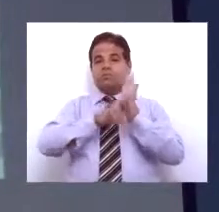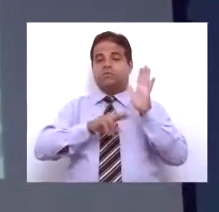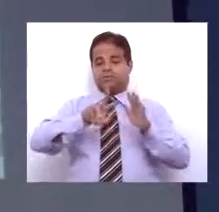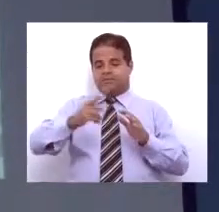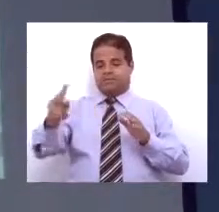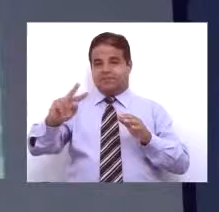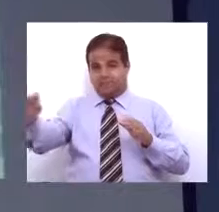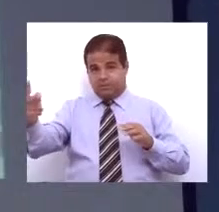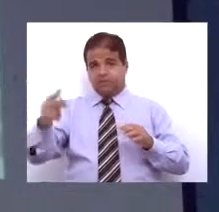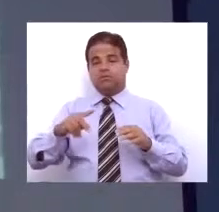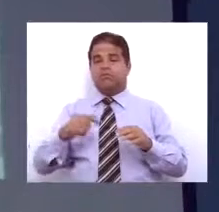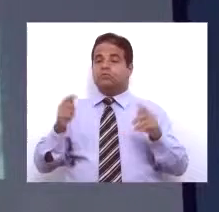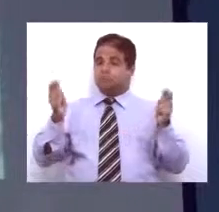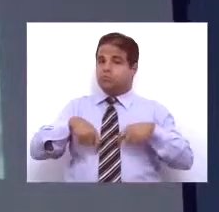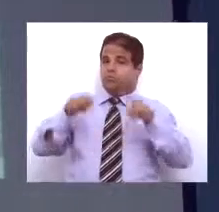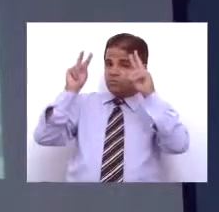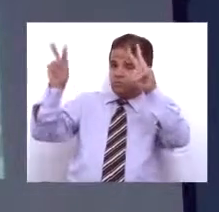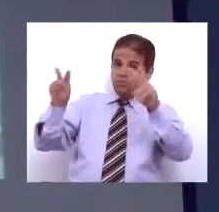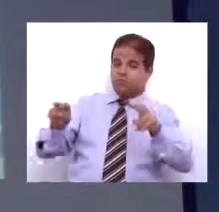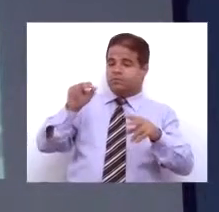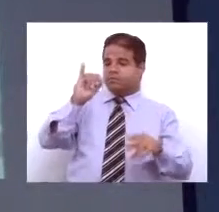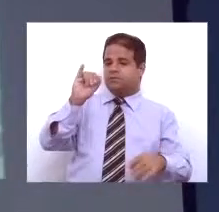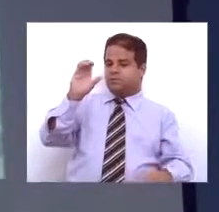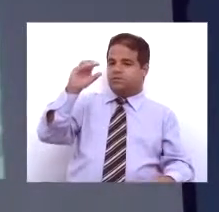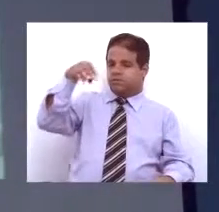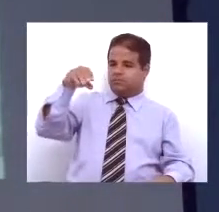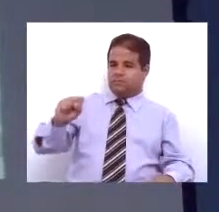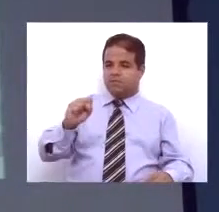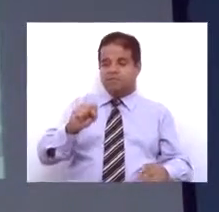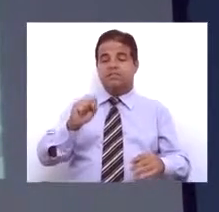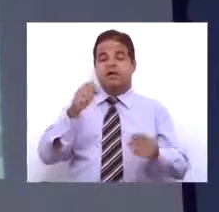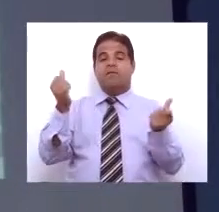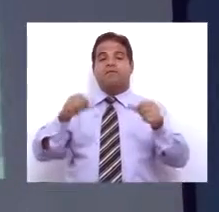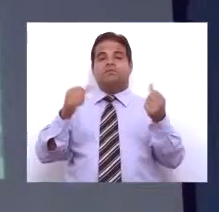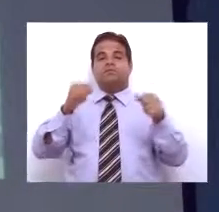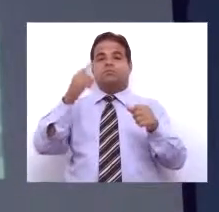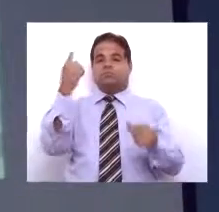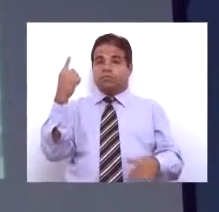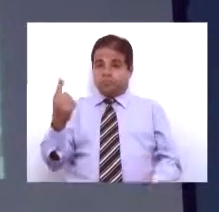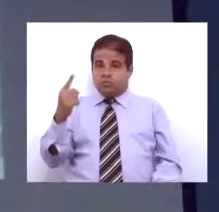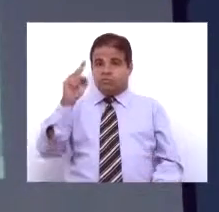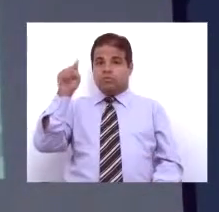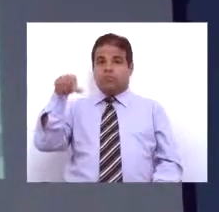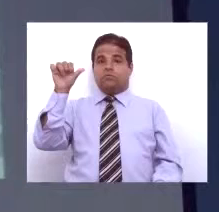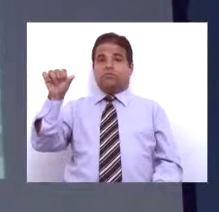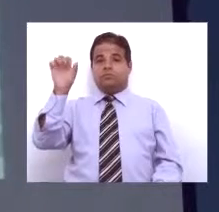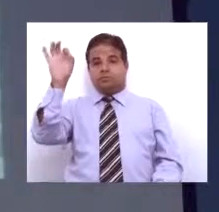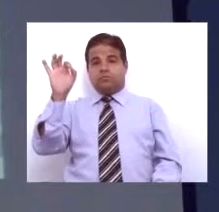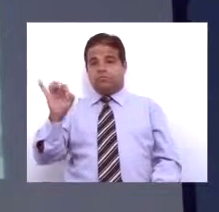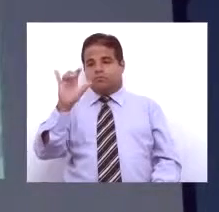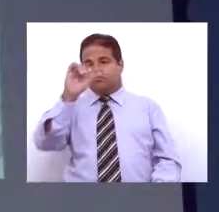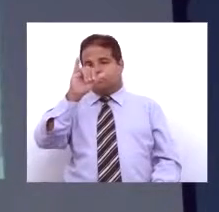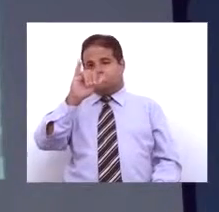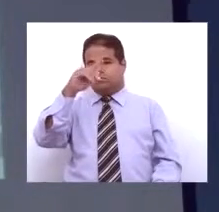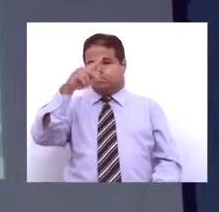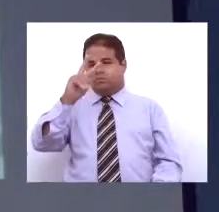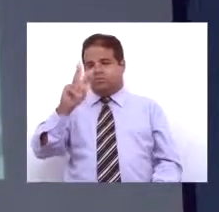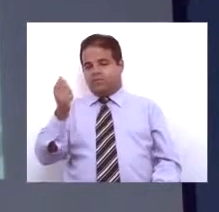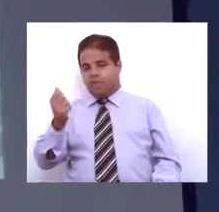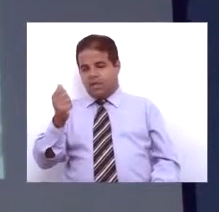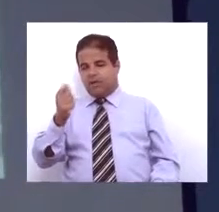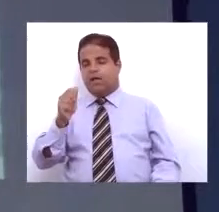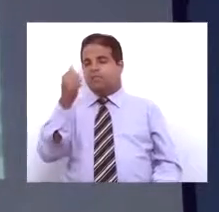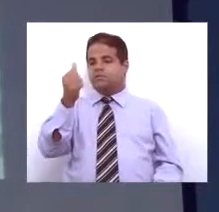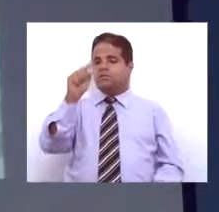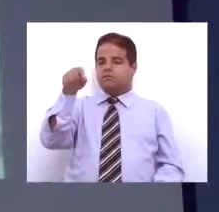transferências estaduais como podemos ver aqui o icms a variação foi de 1,9 por cento e do ipva 6,8